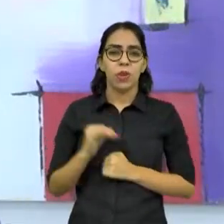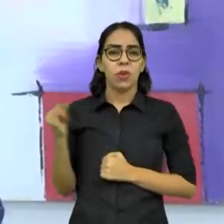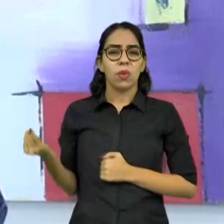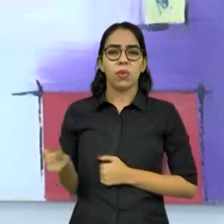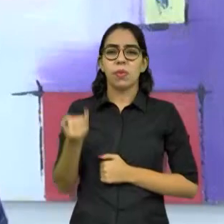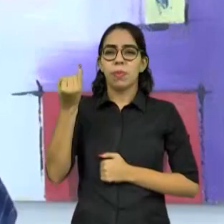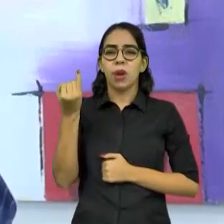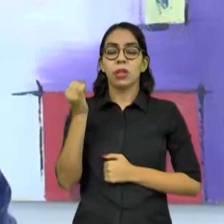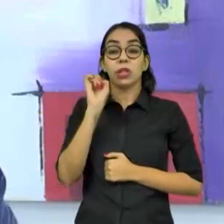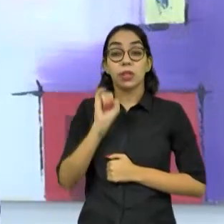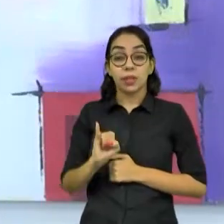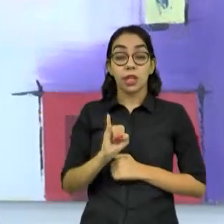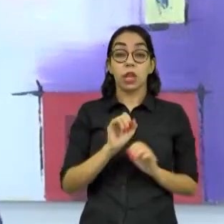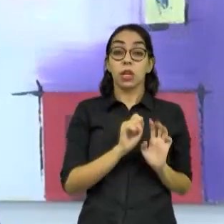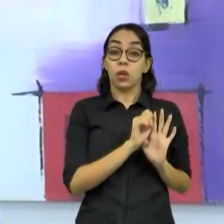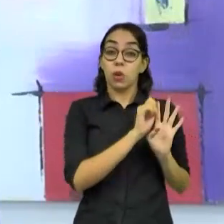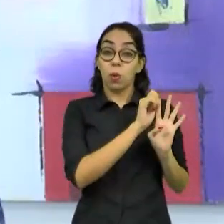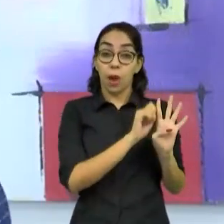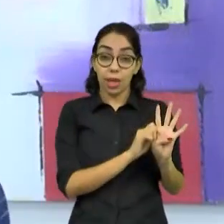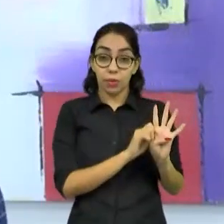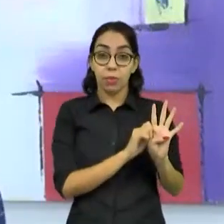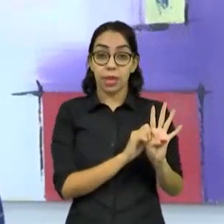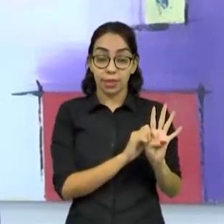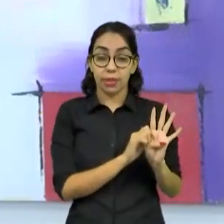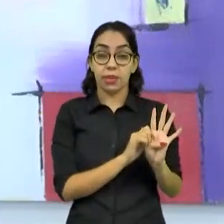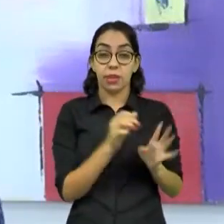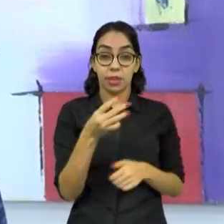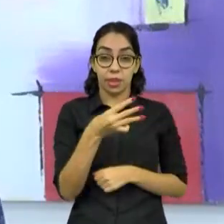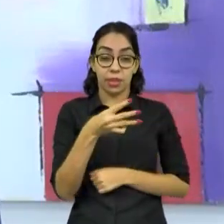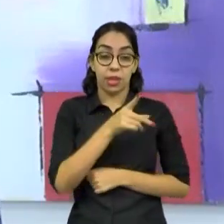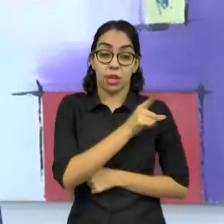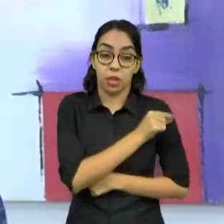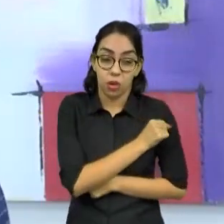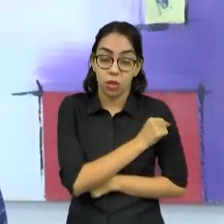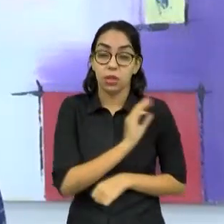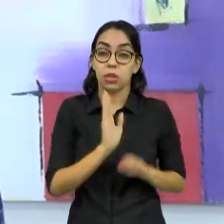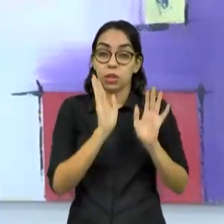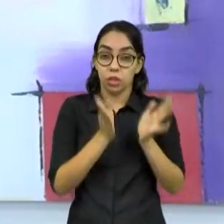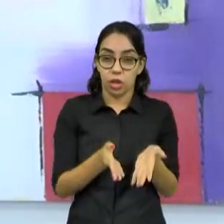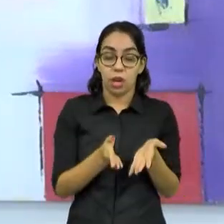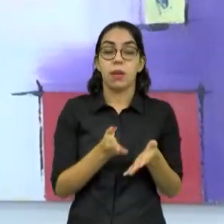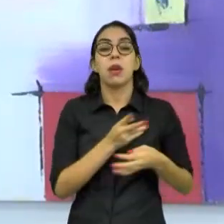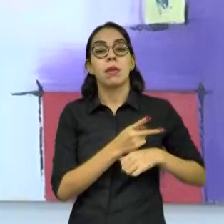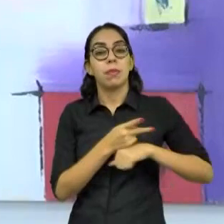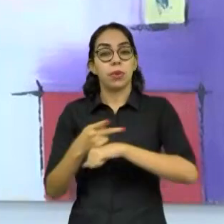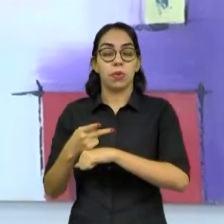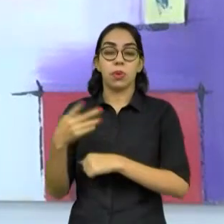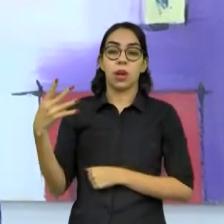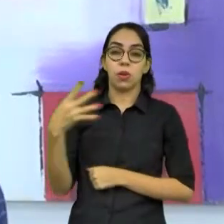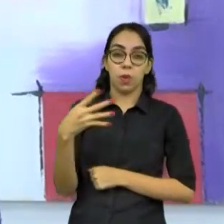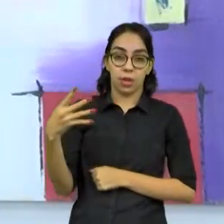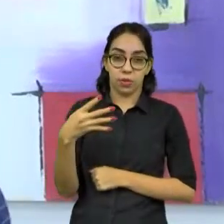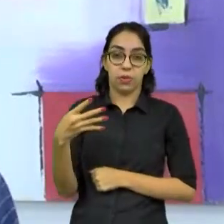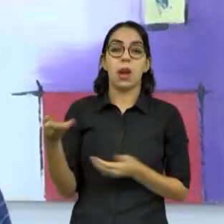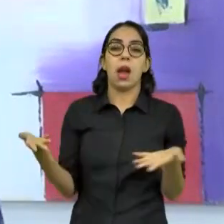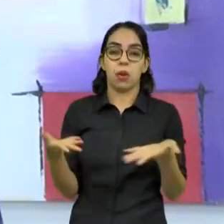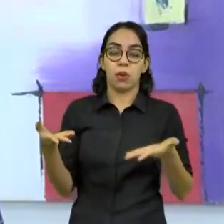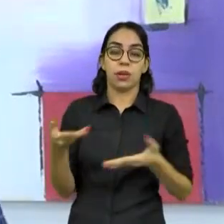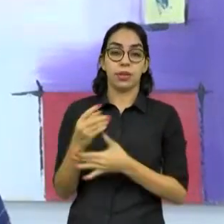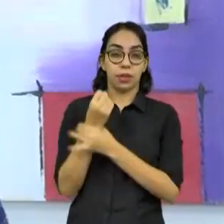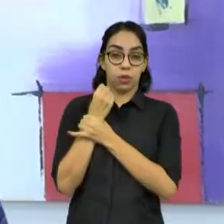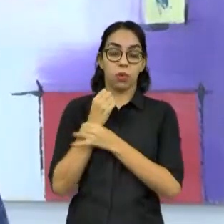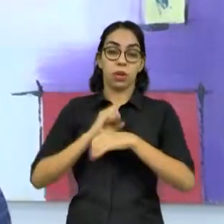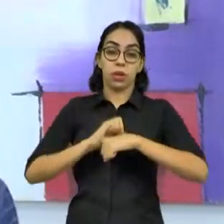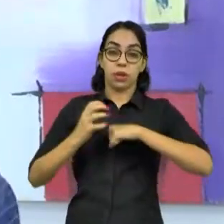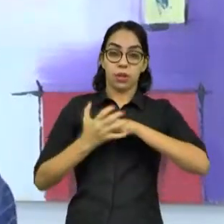já tem 4 meses da terceira dose, fazer a quarta dose para continuar imune contra o Covid-19. É importante para a segurança